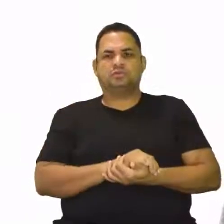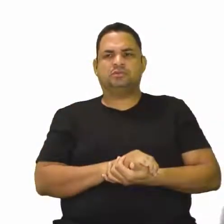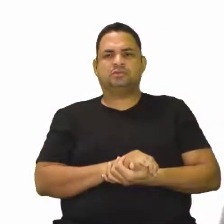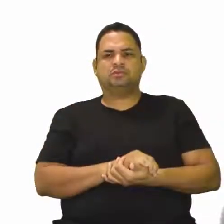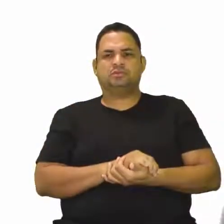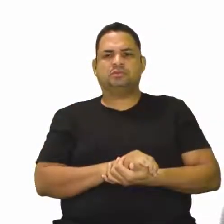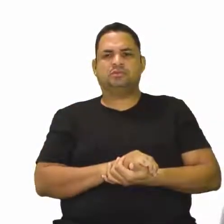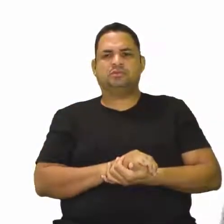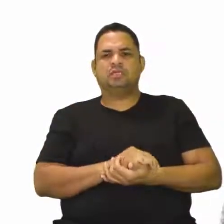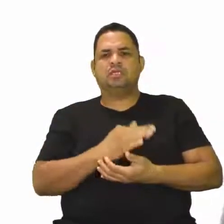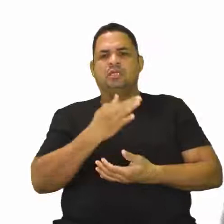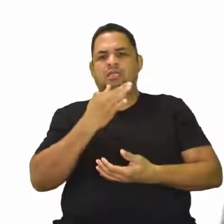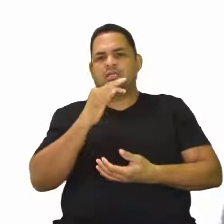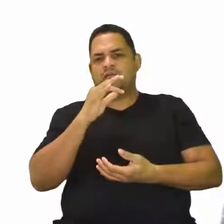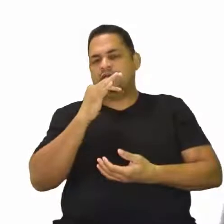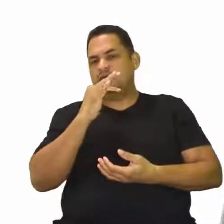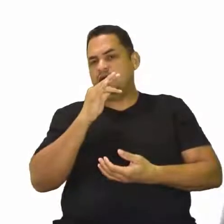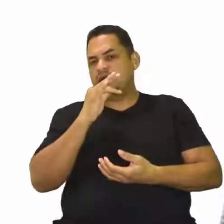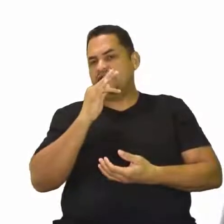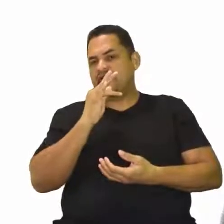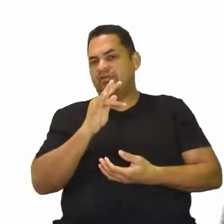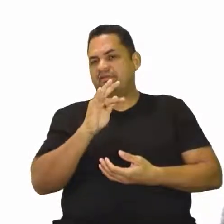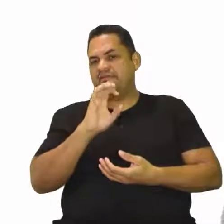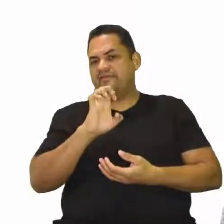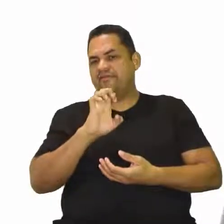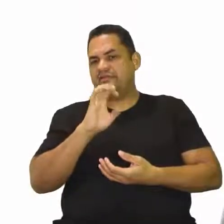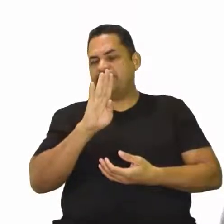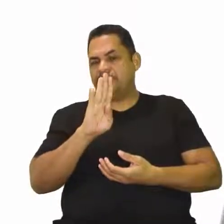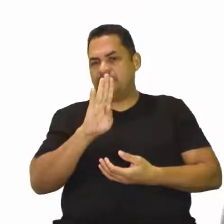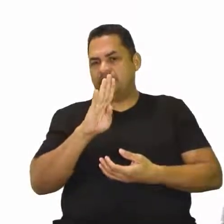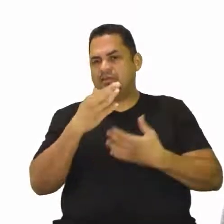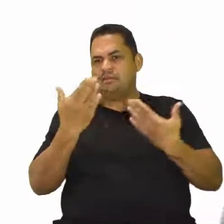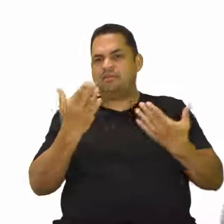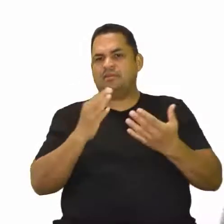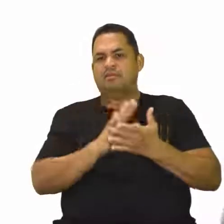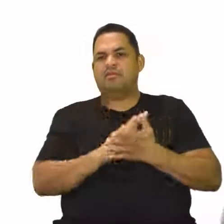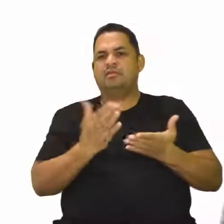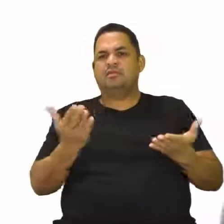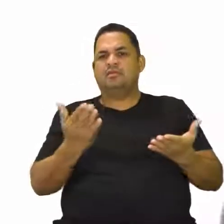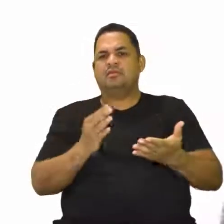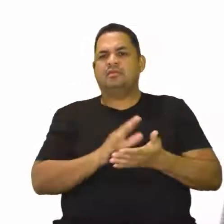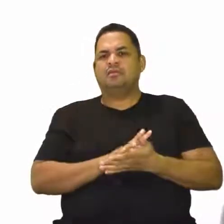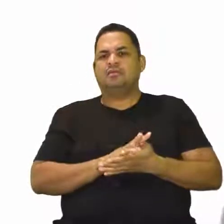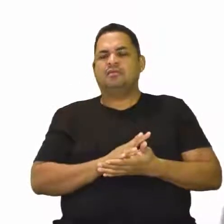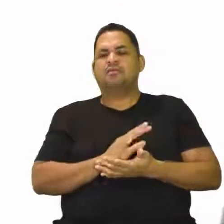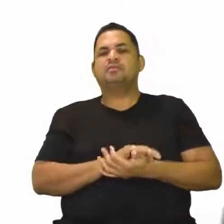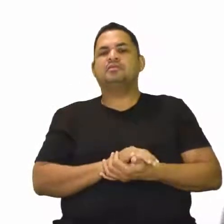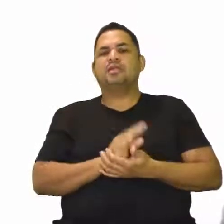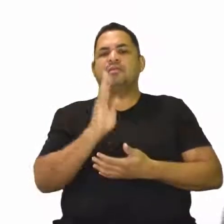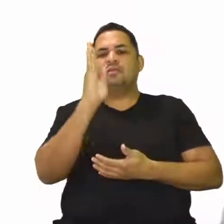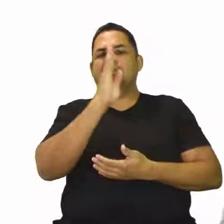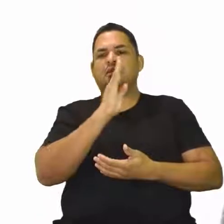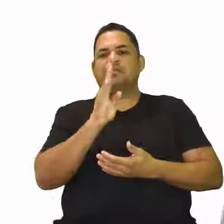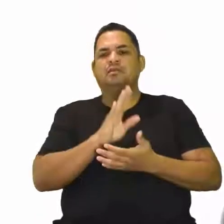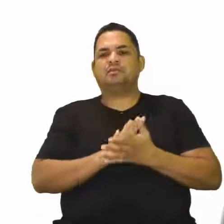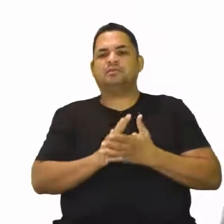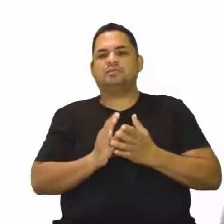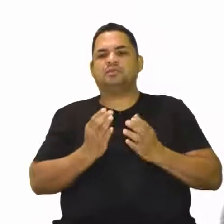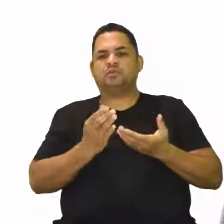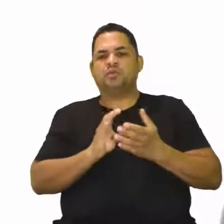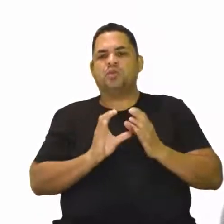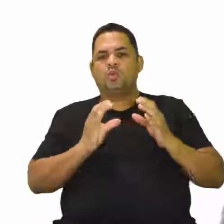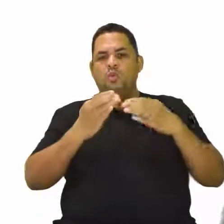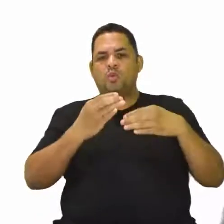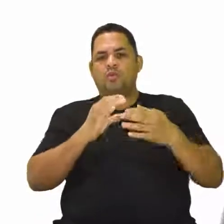é a força expedicionária chamada de febre força e se eles são brasileiro com